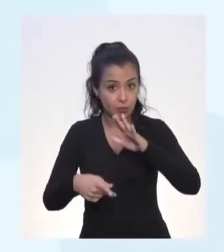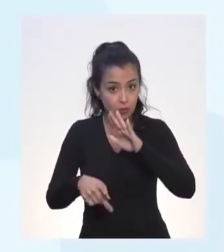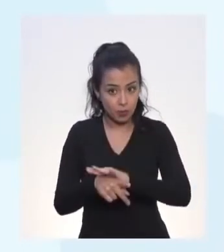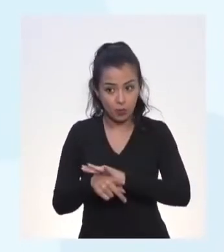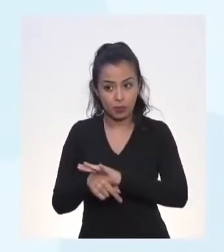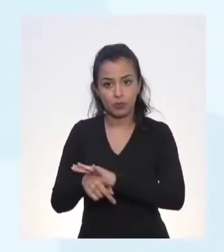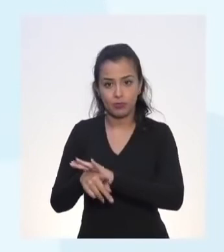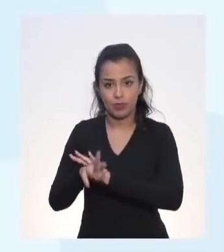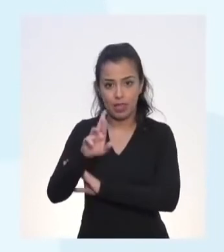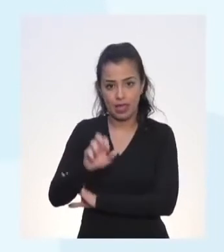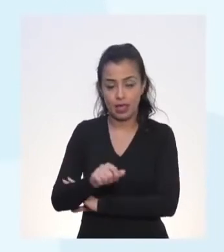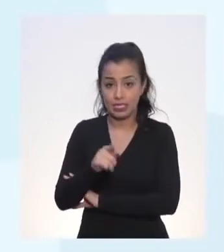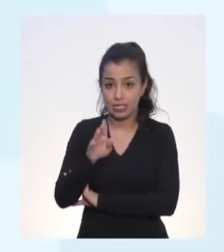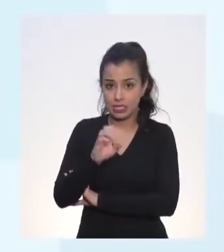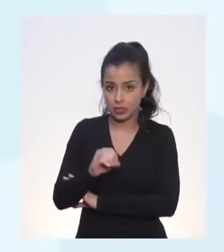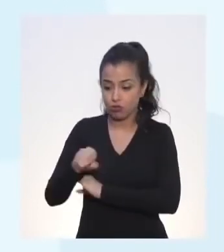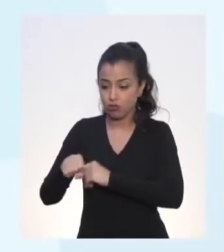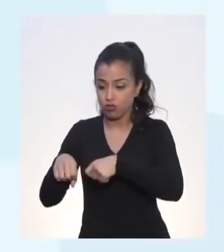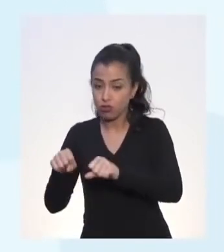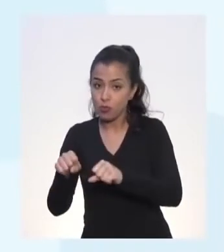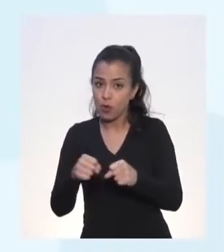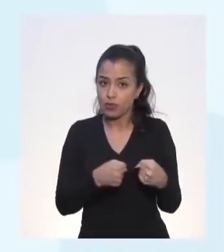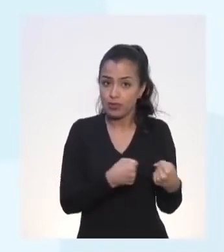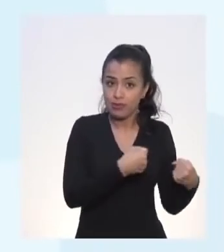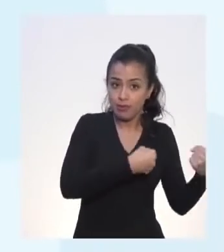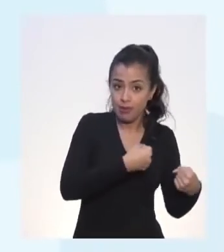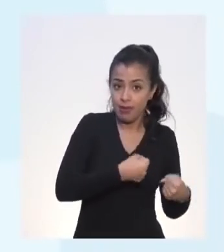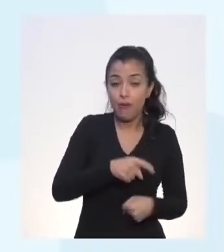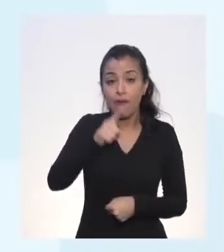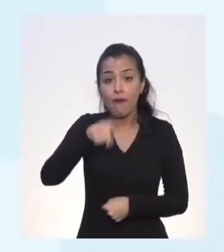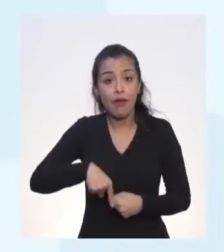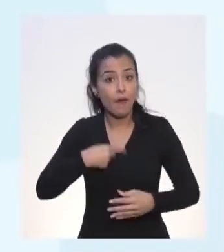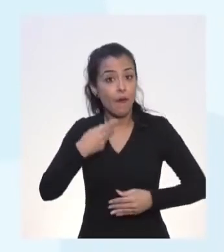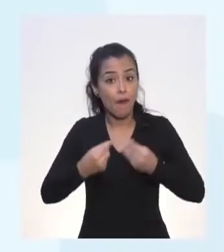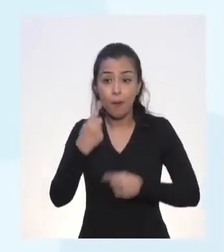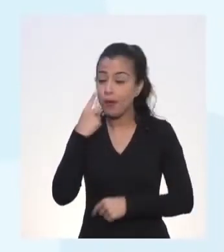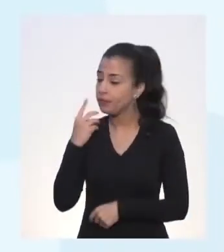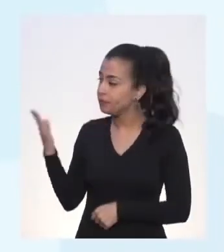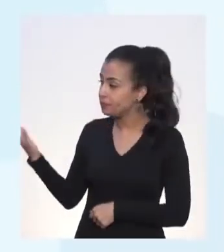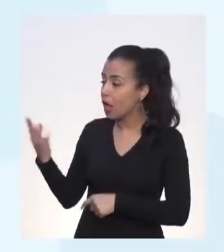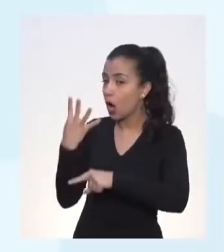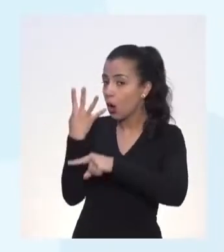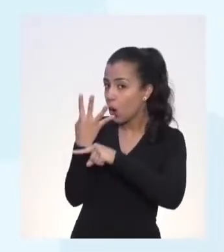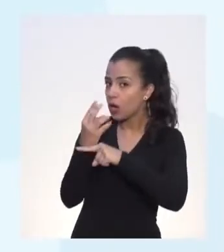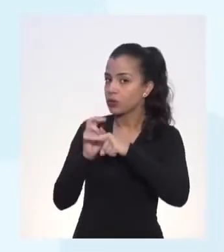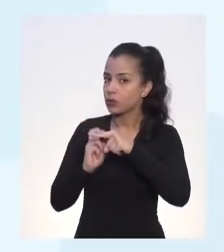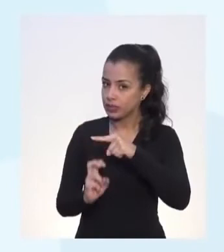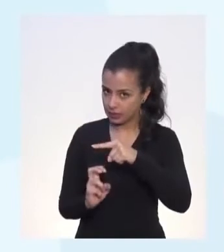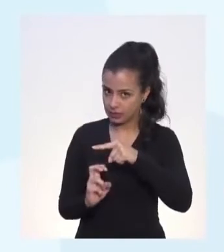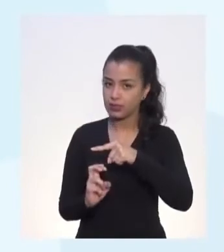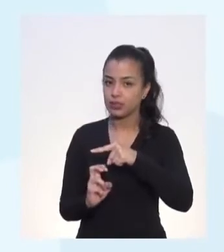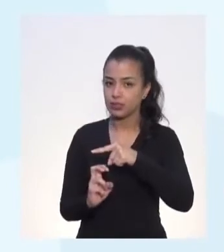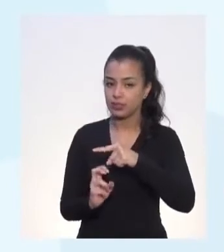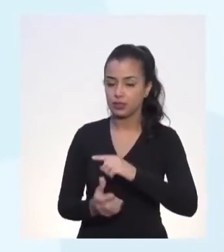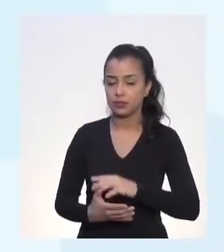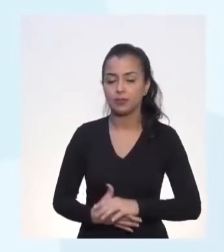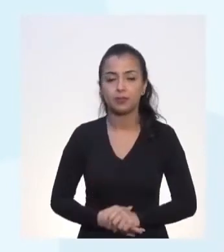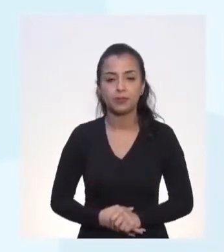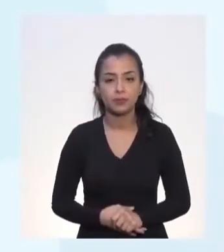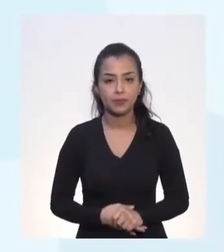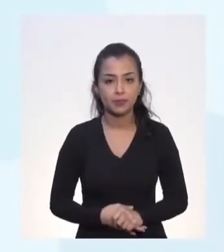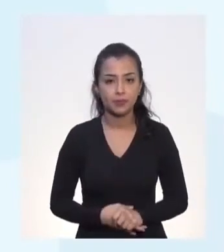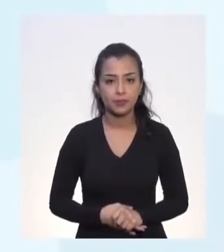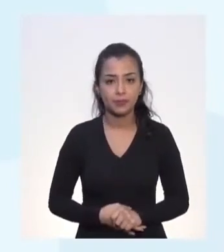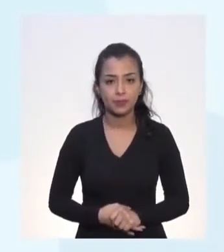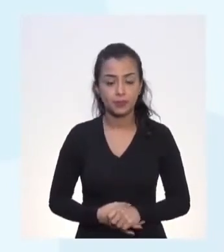a razão entre o número de motos e o número de carros é a fração 4 sobre 5.